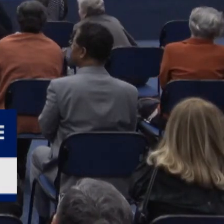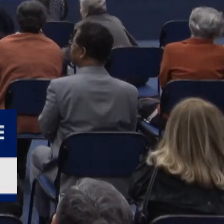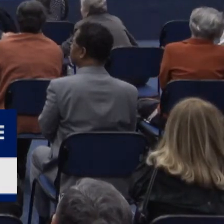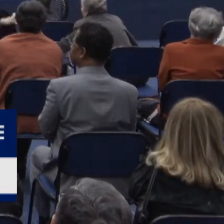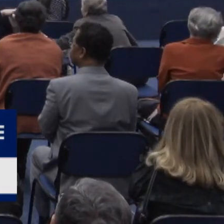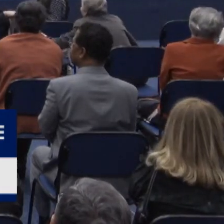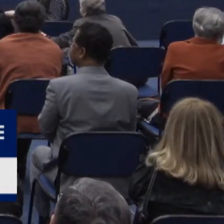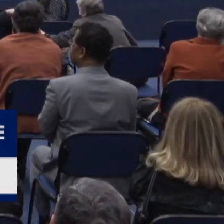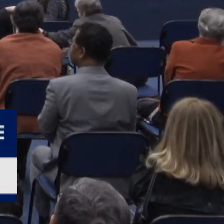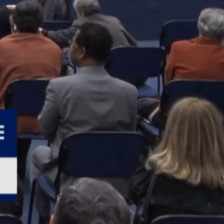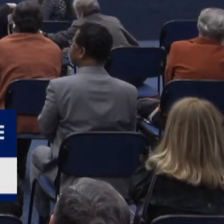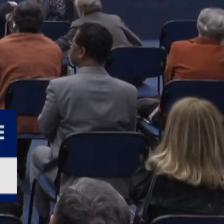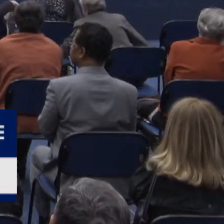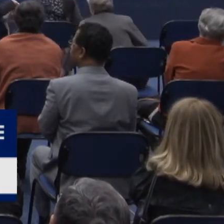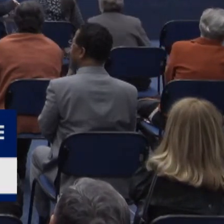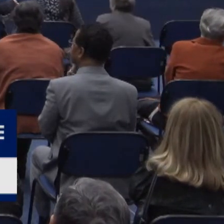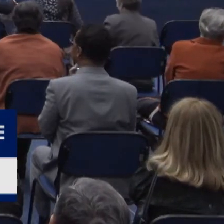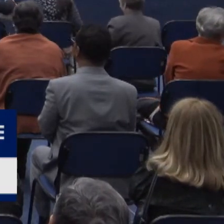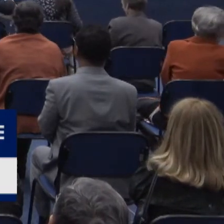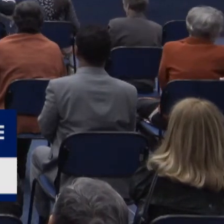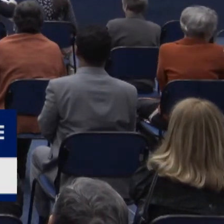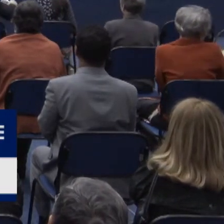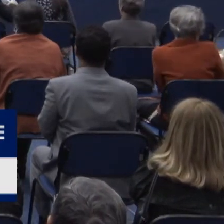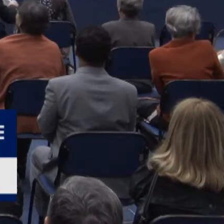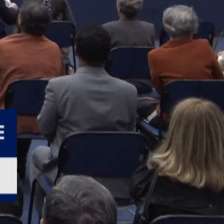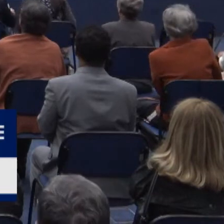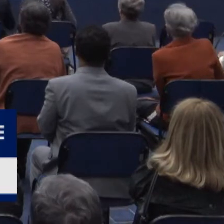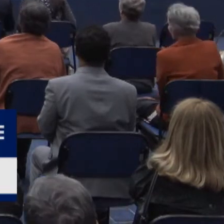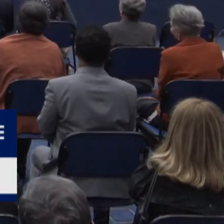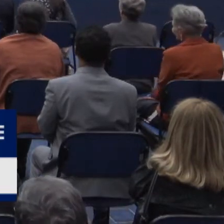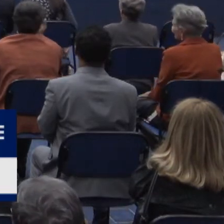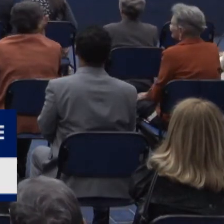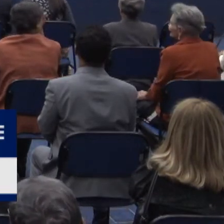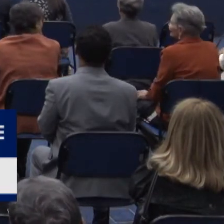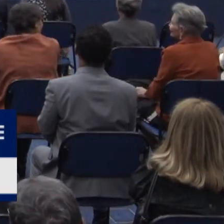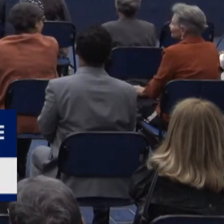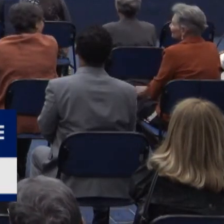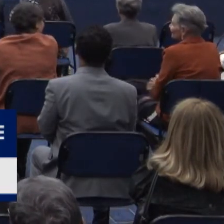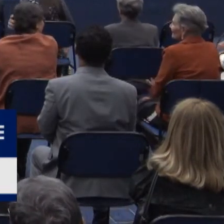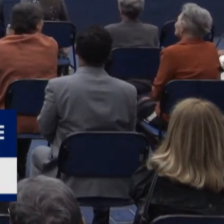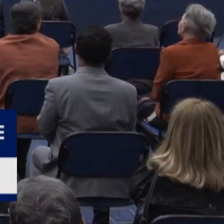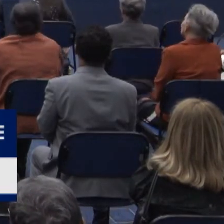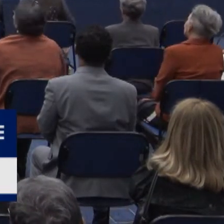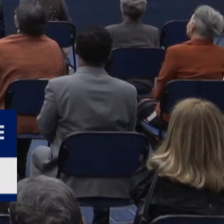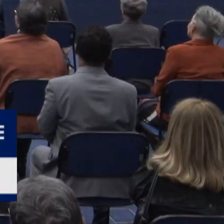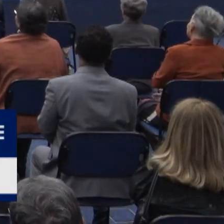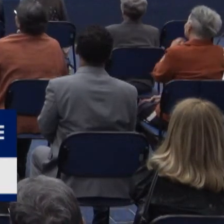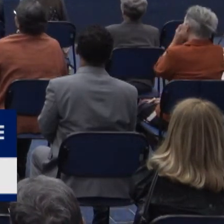Thank you.